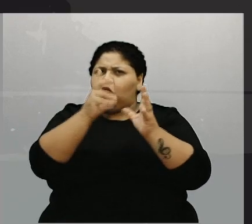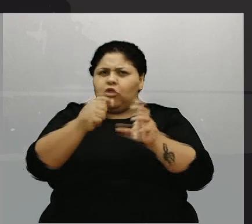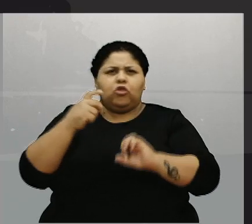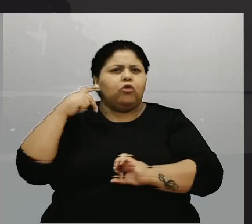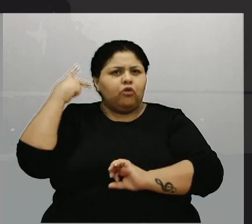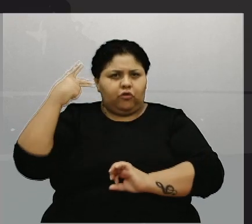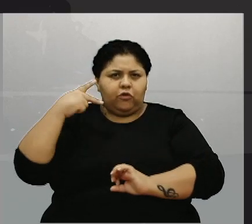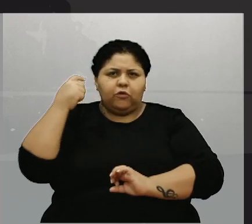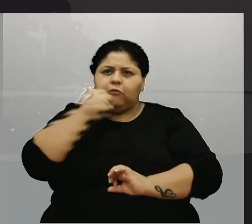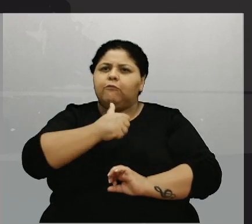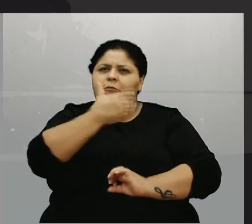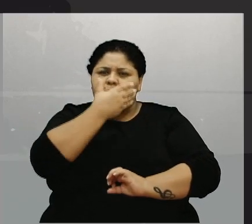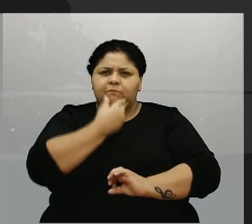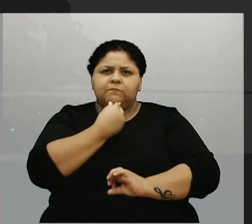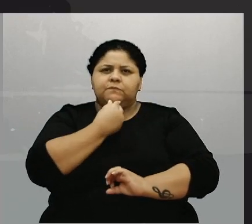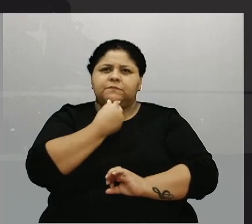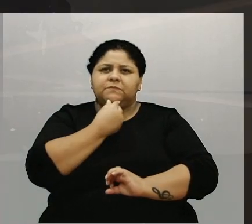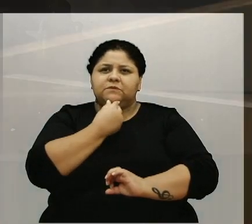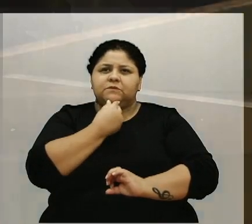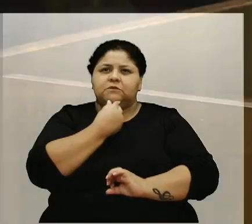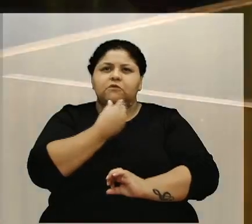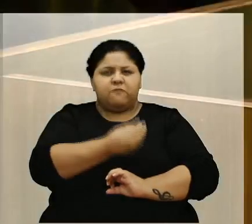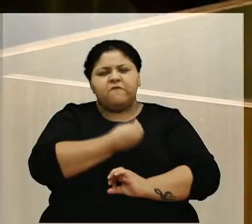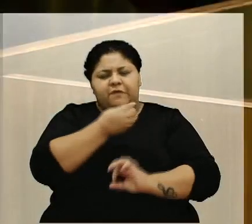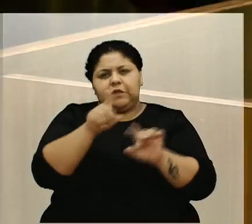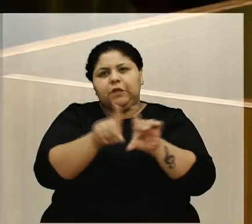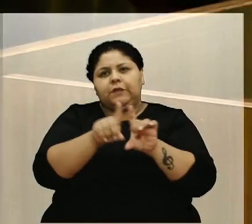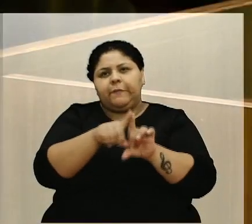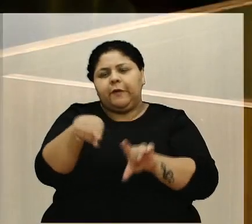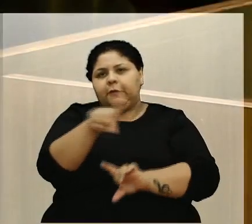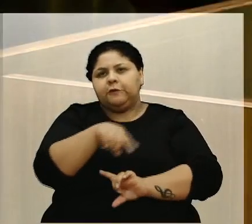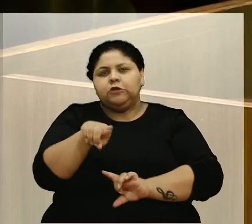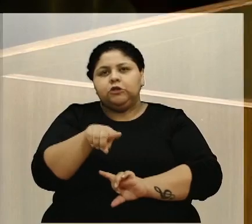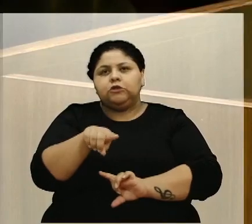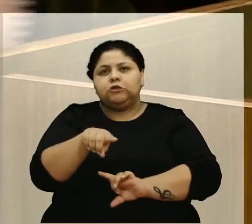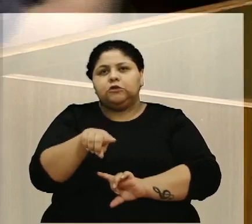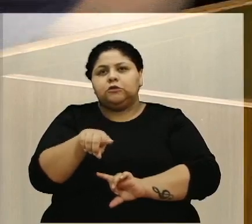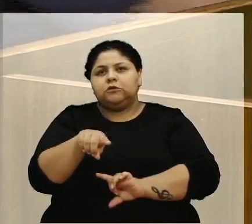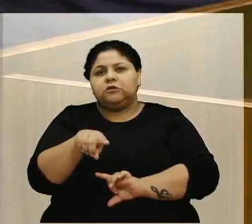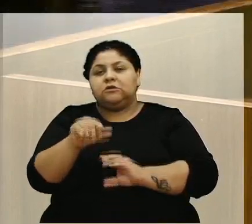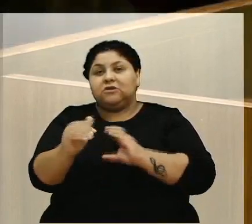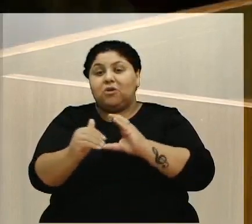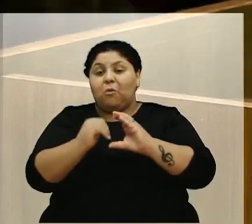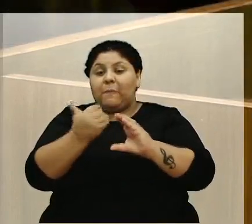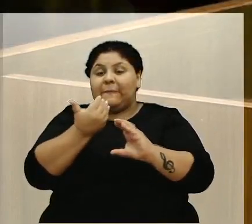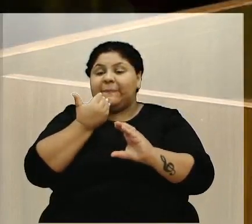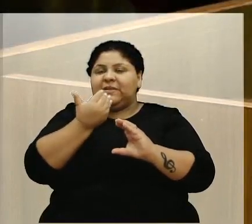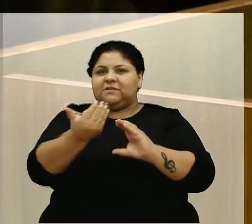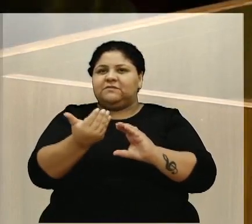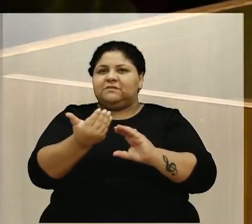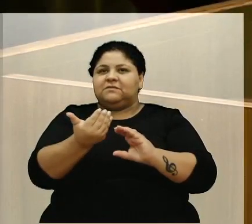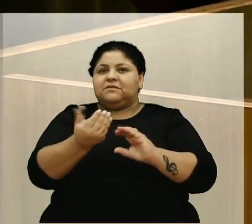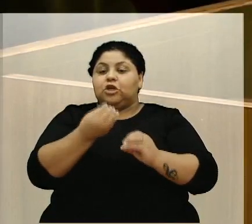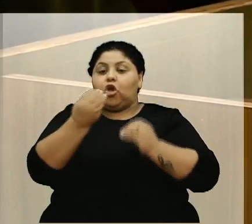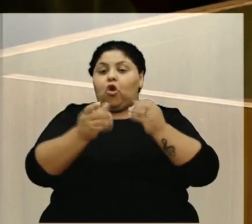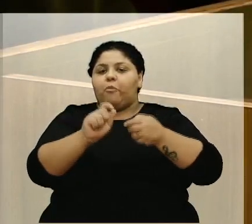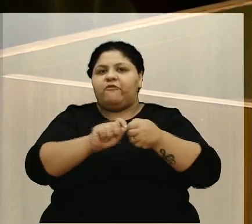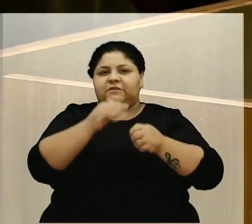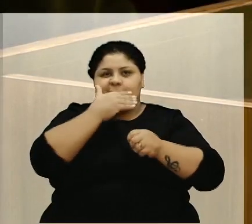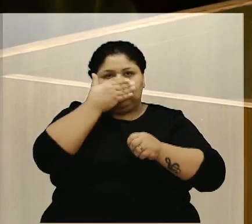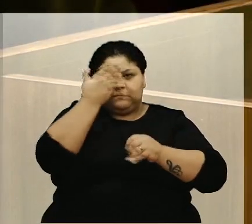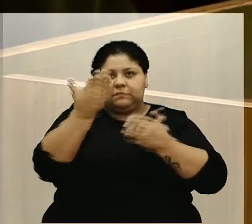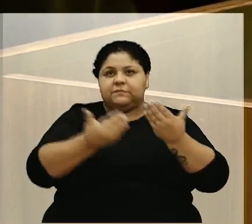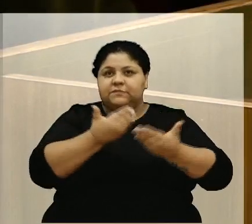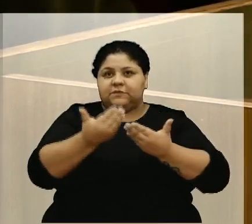e vereadoras talvez tenham vivido isso, nós estamos recebendo muitos pedidos de como fazer